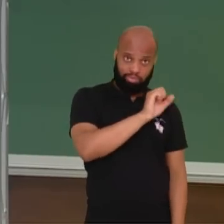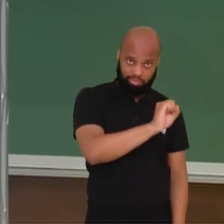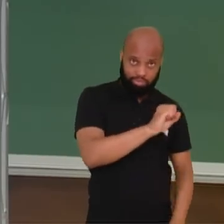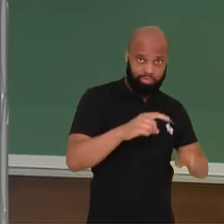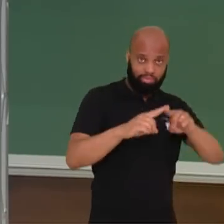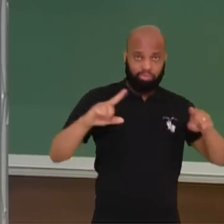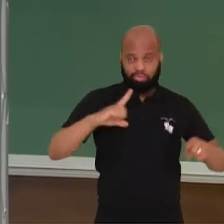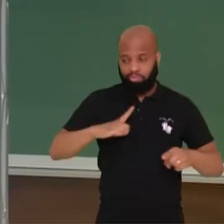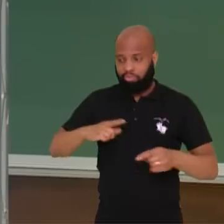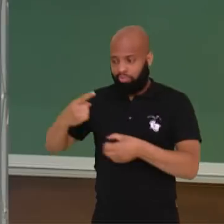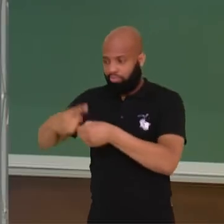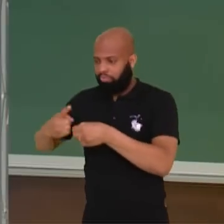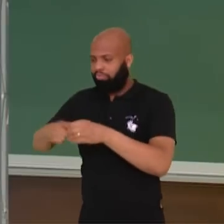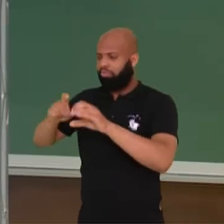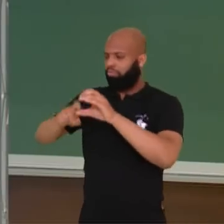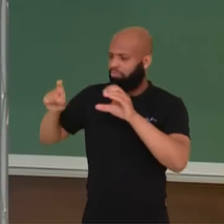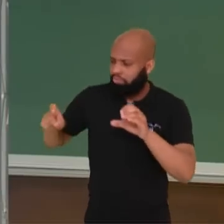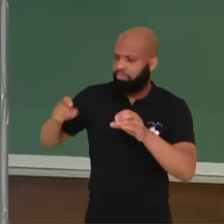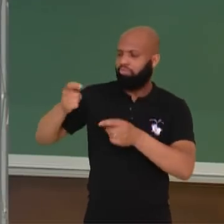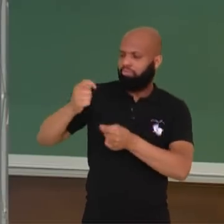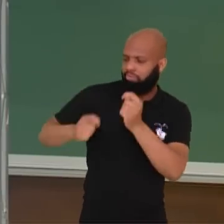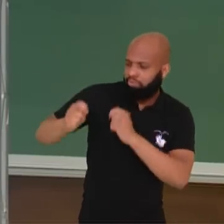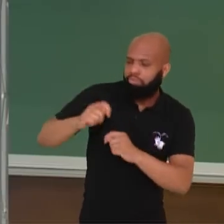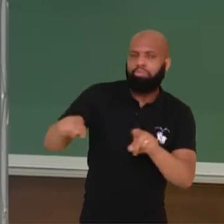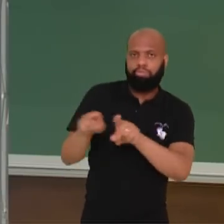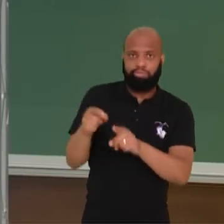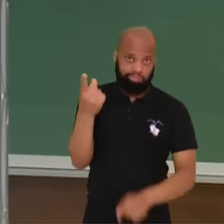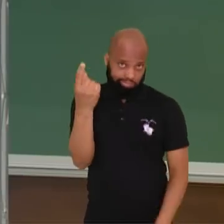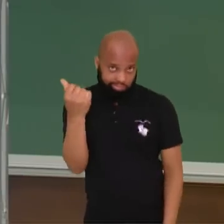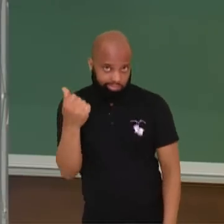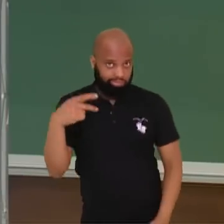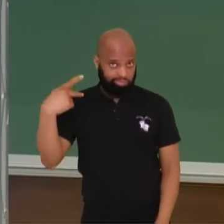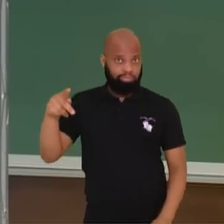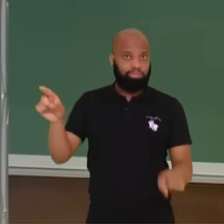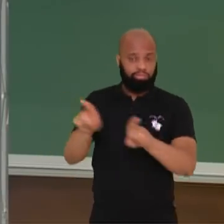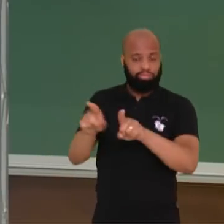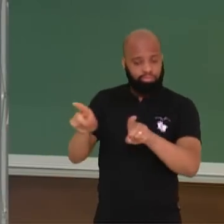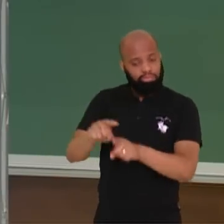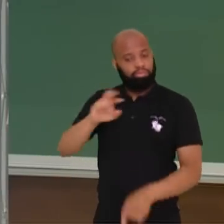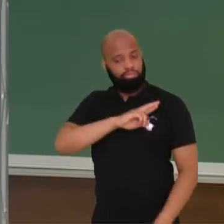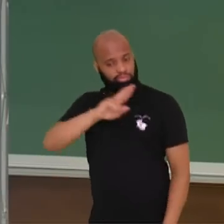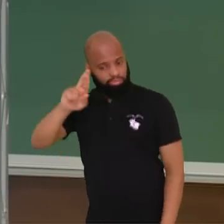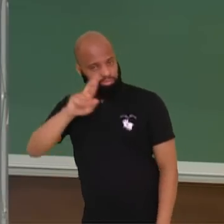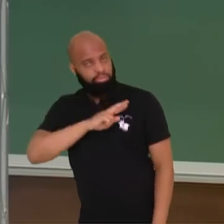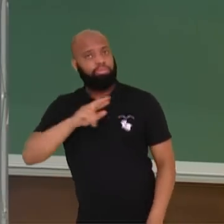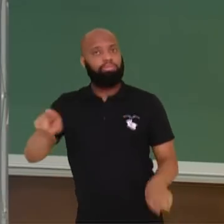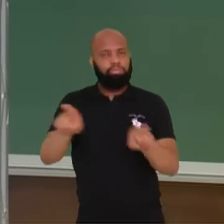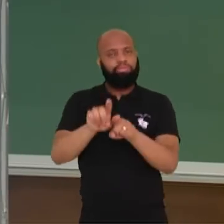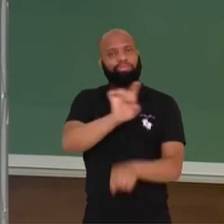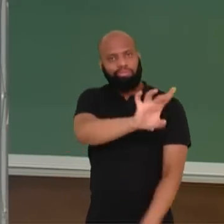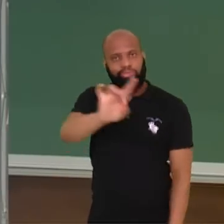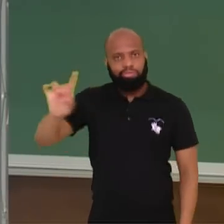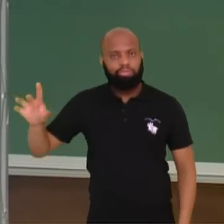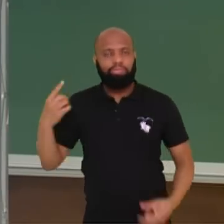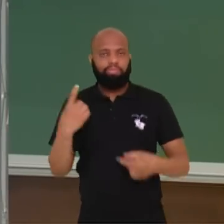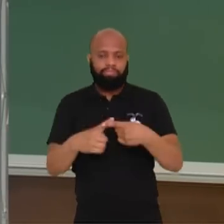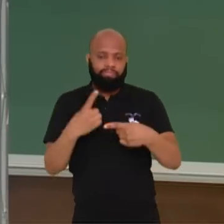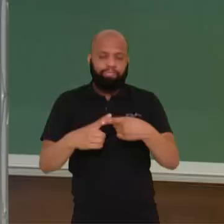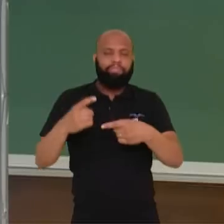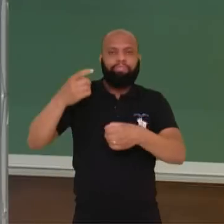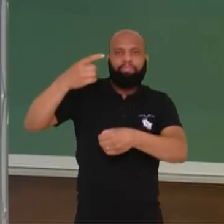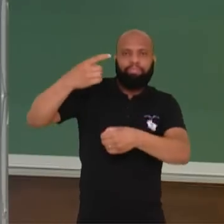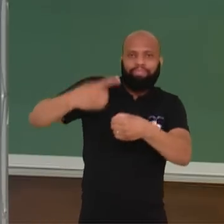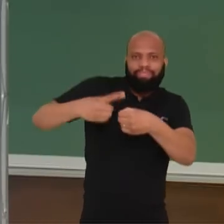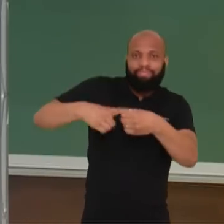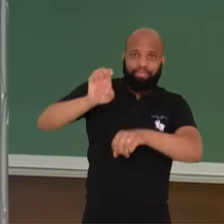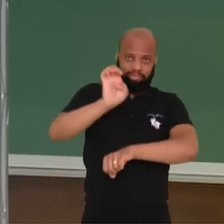com administração, uma forma econômica, até moeda, e aspectos religiosos também particulares. Então, a cidade-estado, ela era